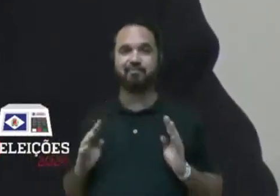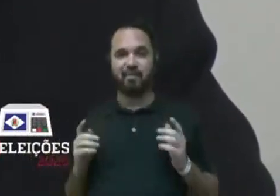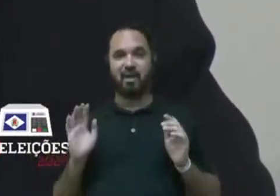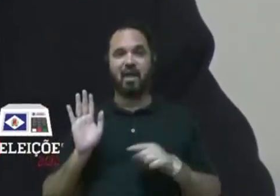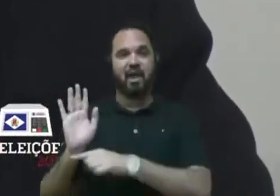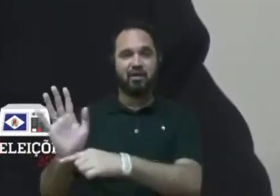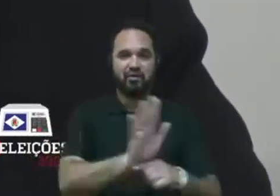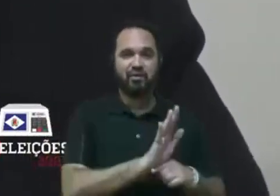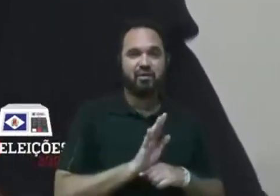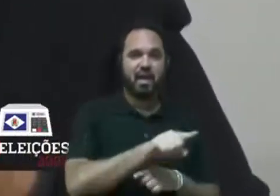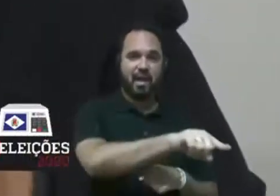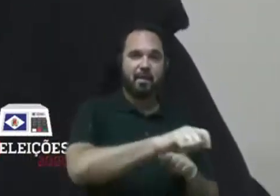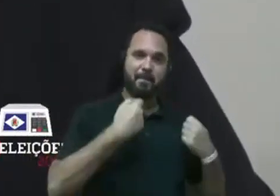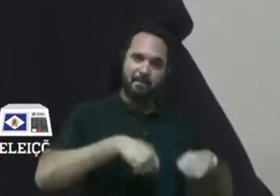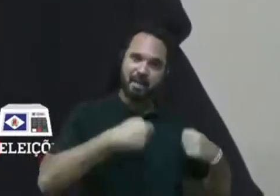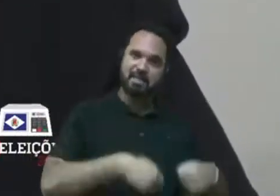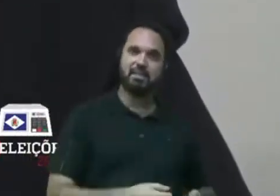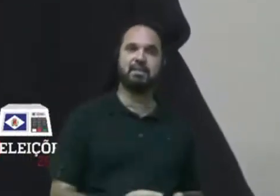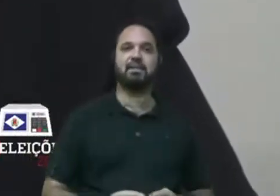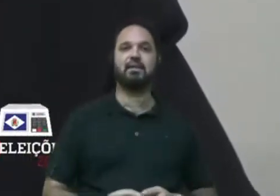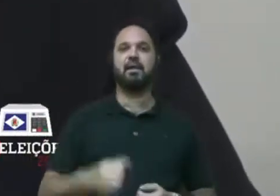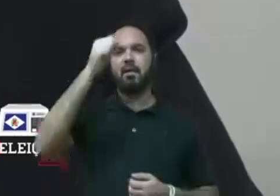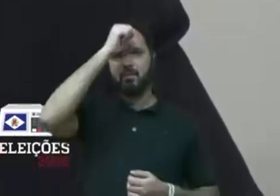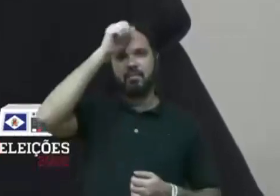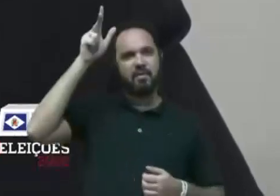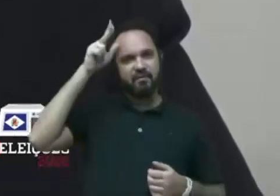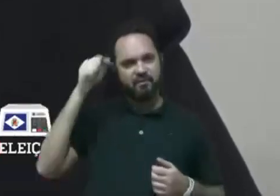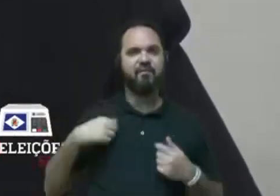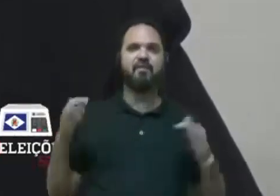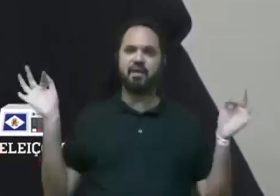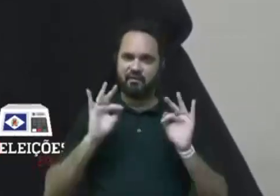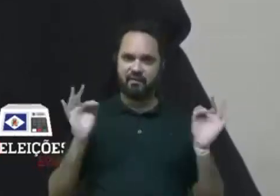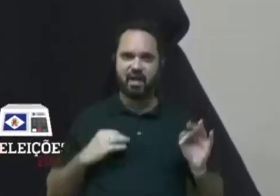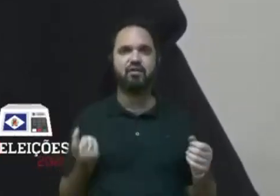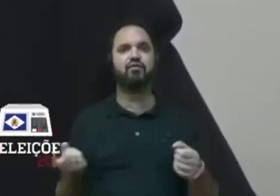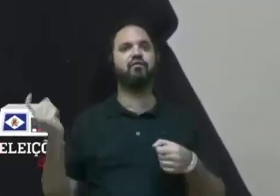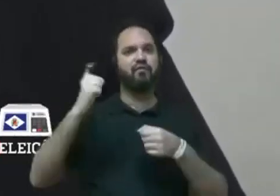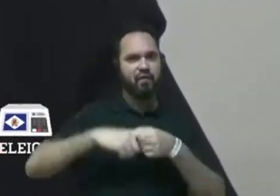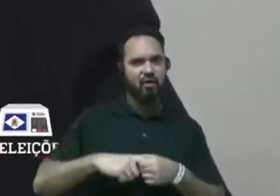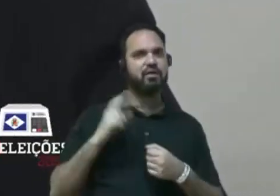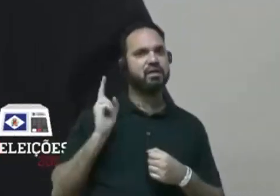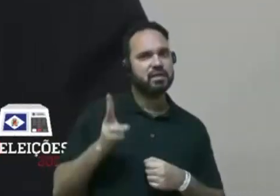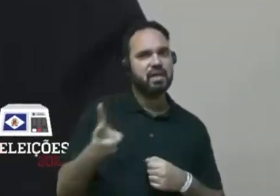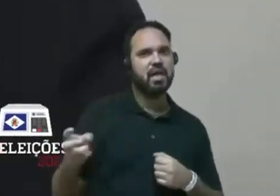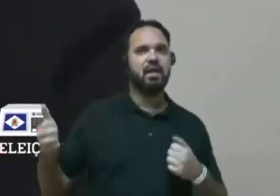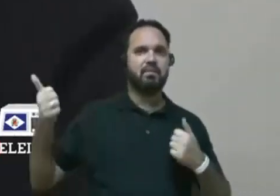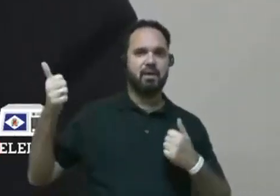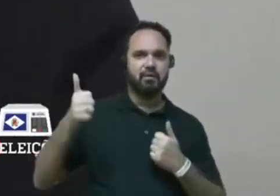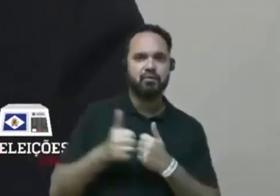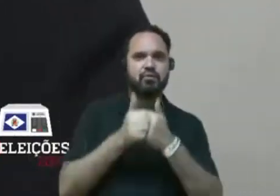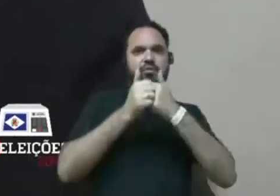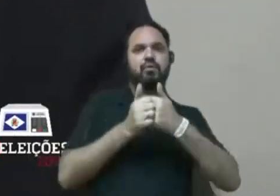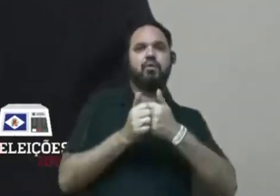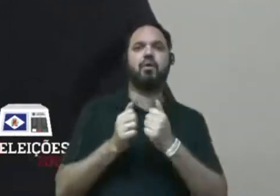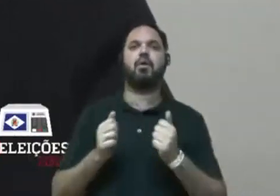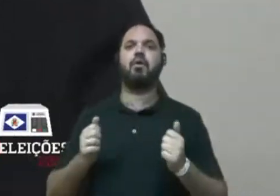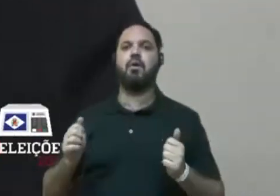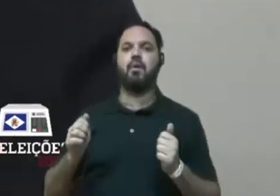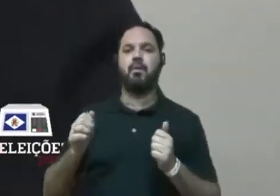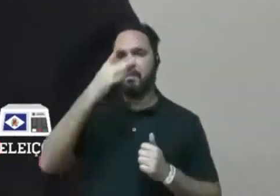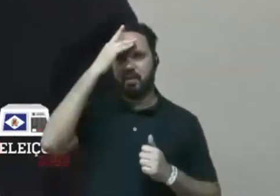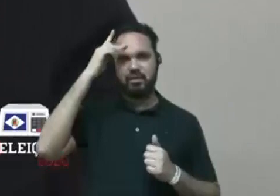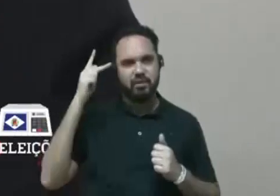Fico feliz de estar Prefeito o seu Prefeito está de volta sempre ao lado de quem sempre me acolheu